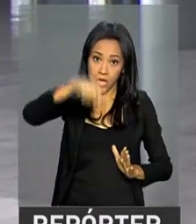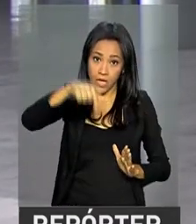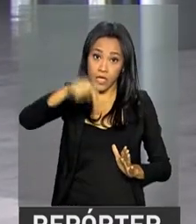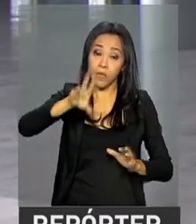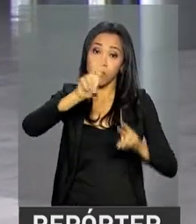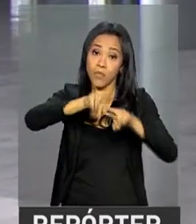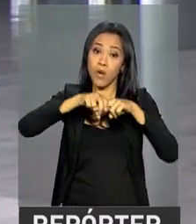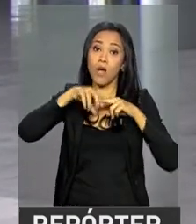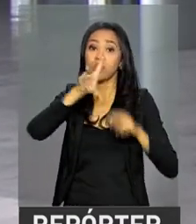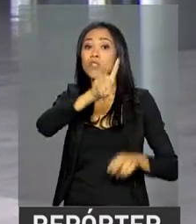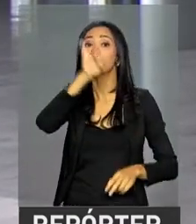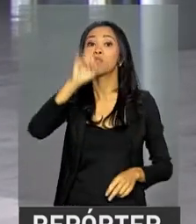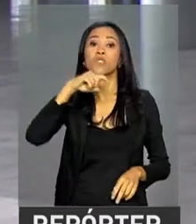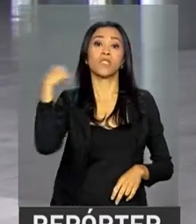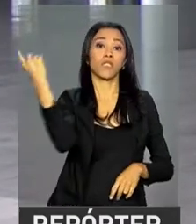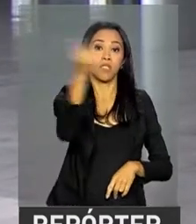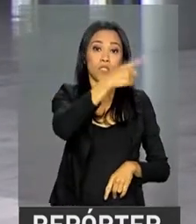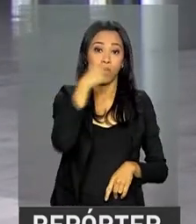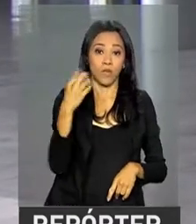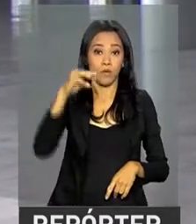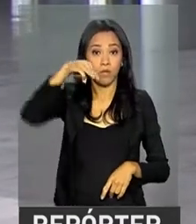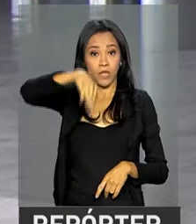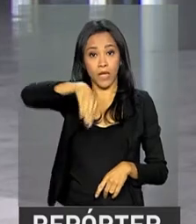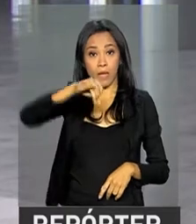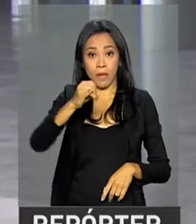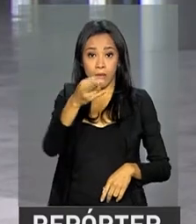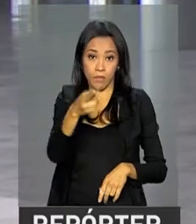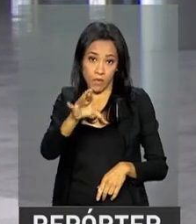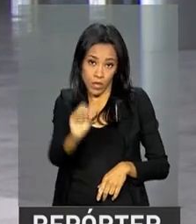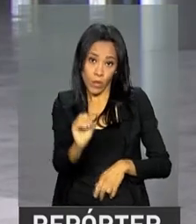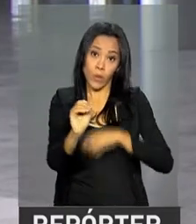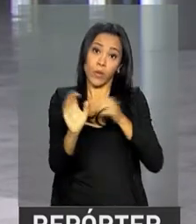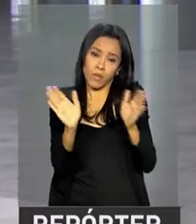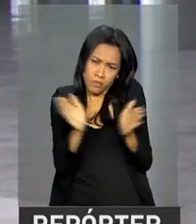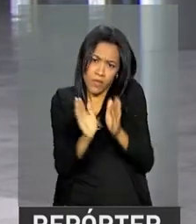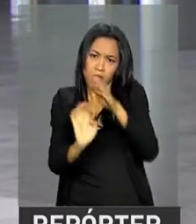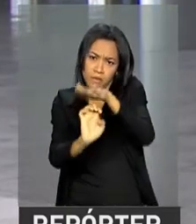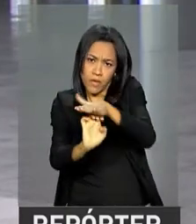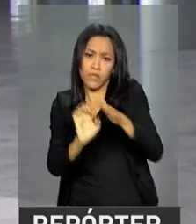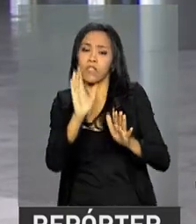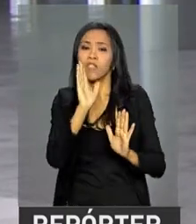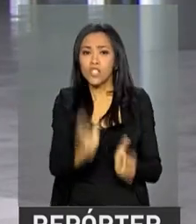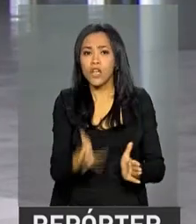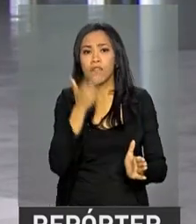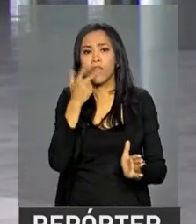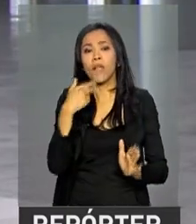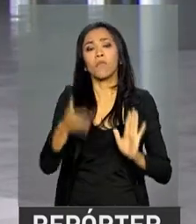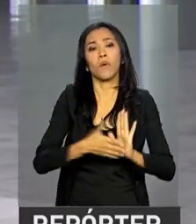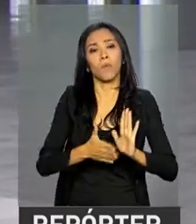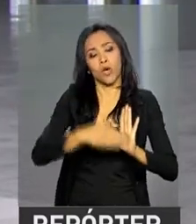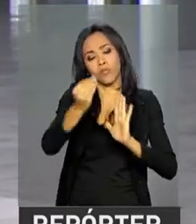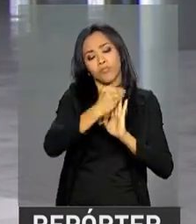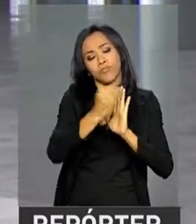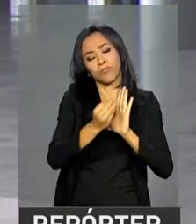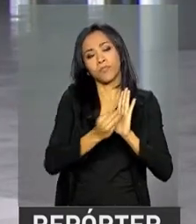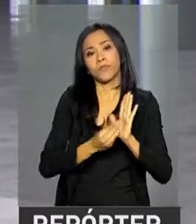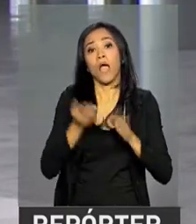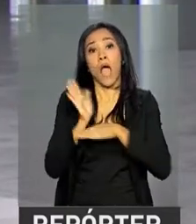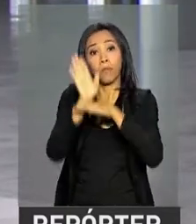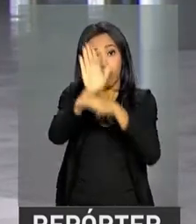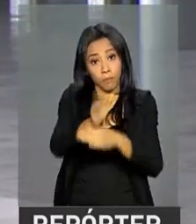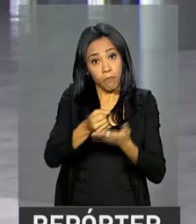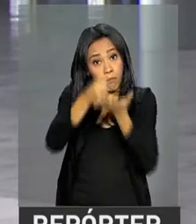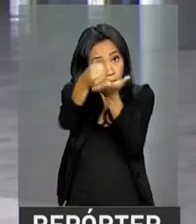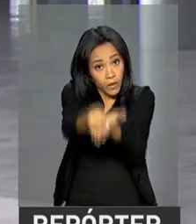nacional da micro e pequena empresa e aí foram anunciadas medidas do governo de apoio a esse setor a setor que é